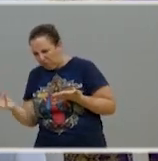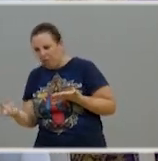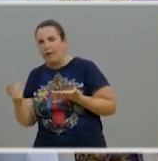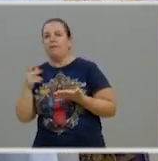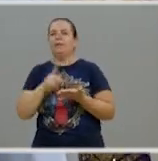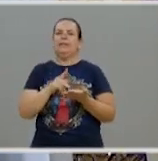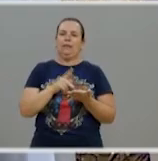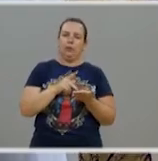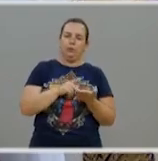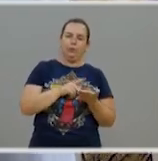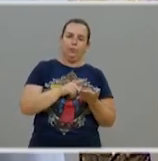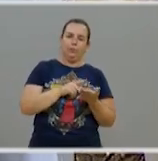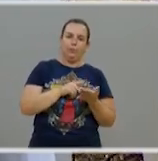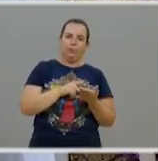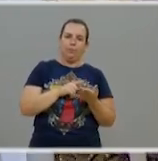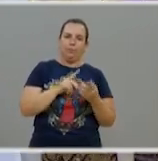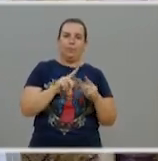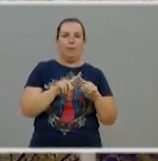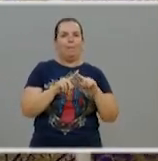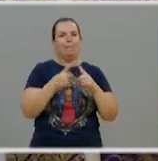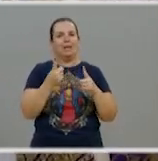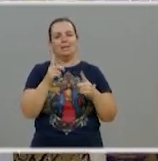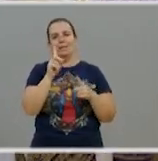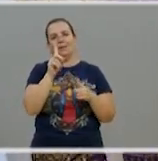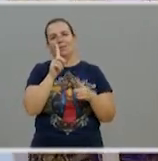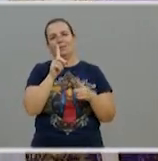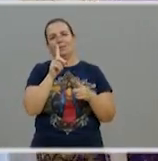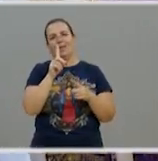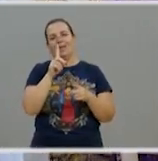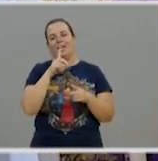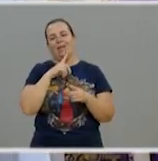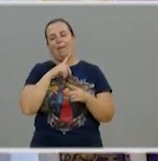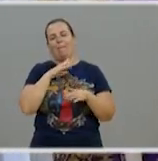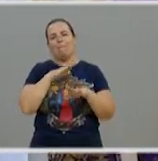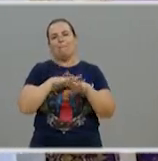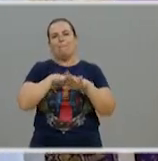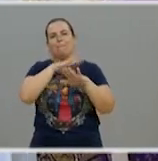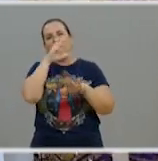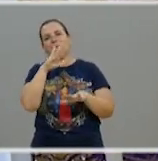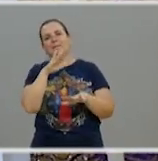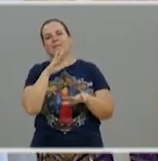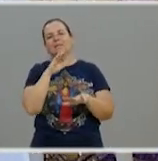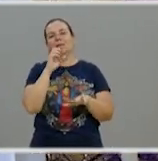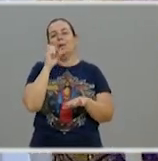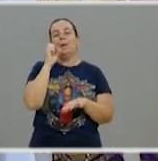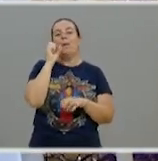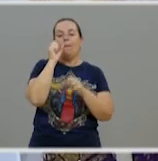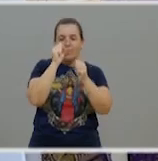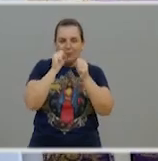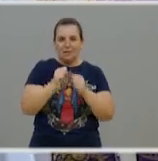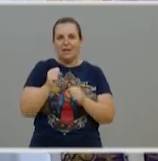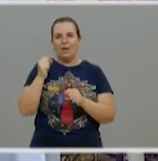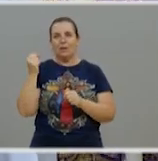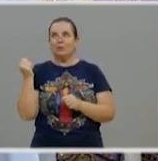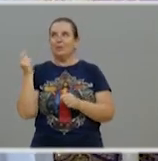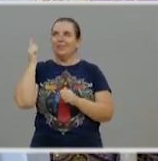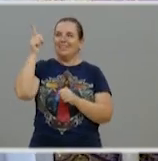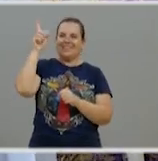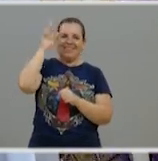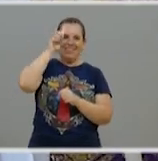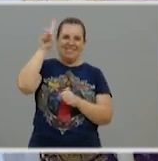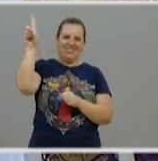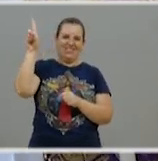mas é verdadeiro, real, mas não mais poderoso que Deus. Que Deus nos dá todas as